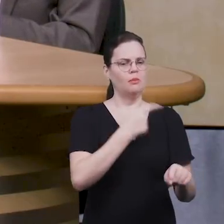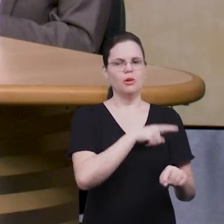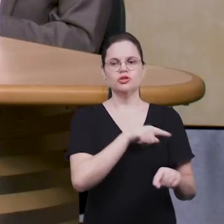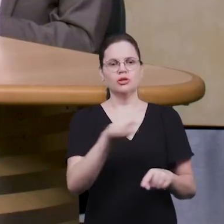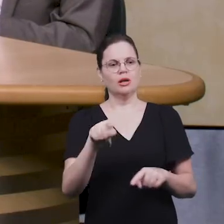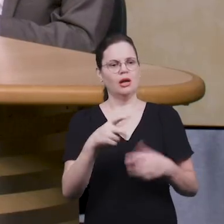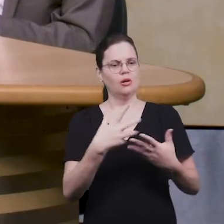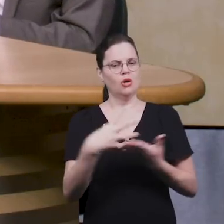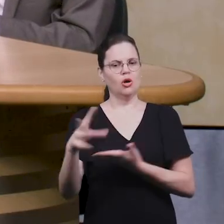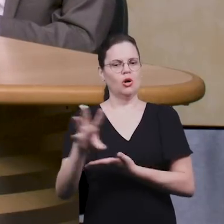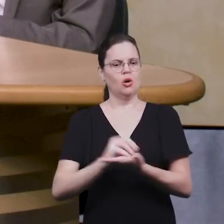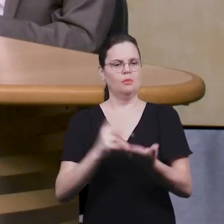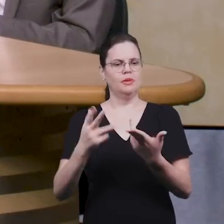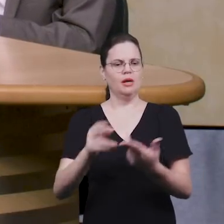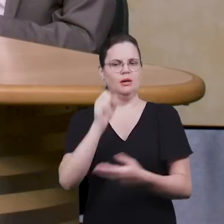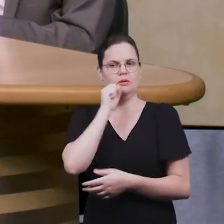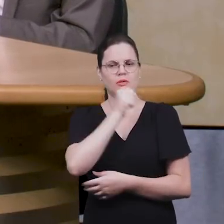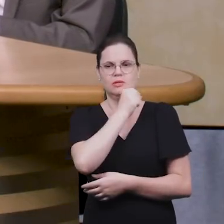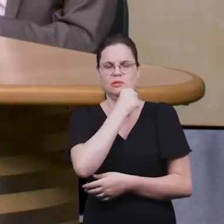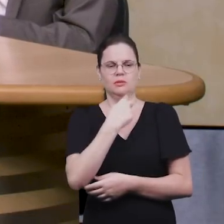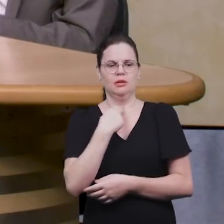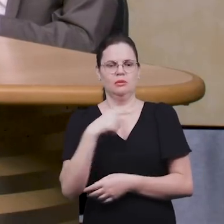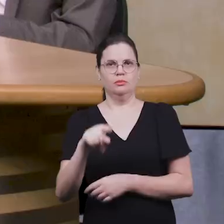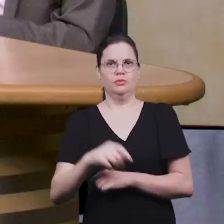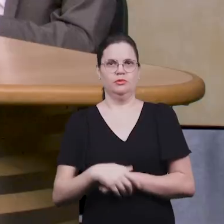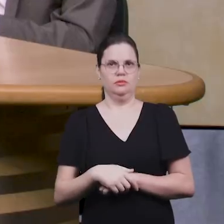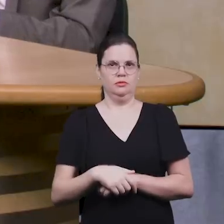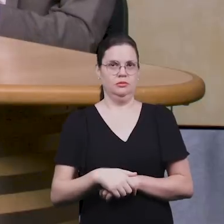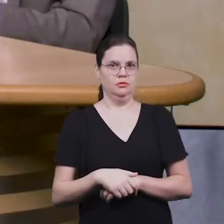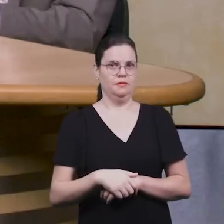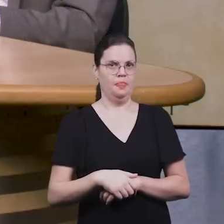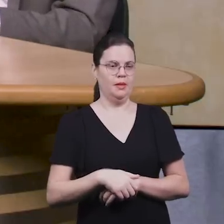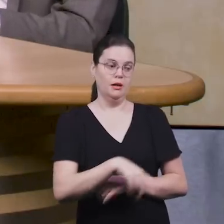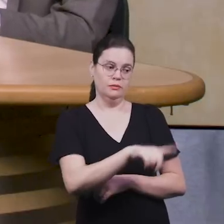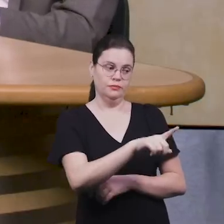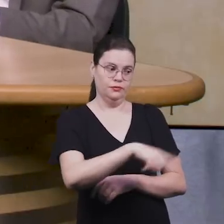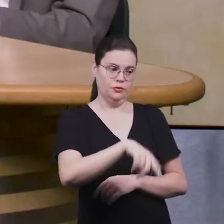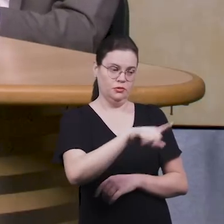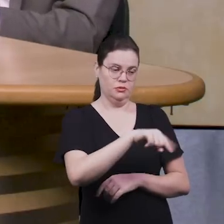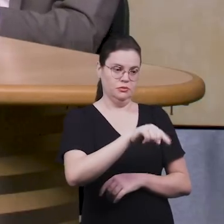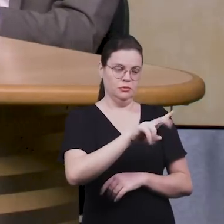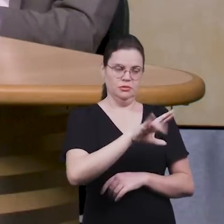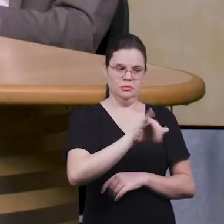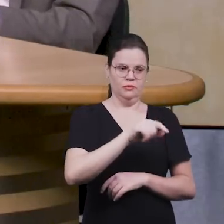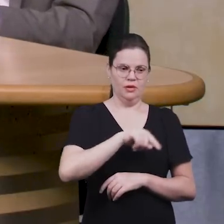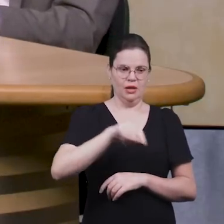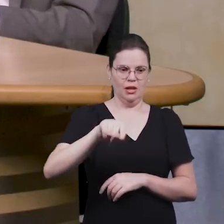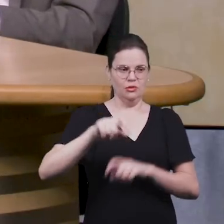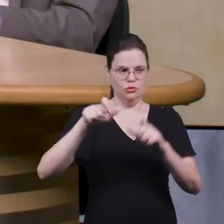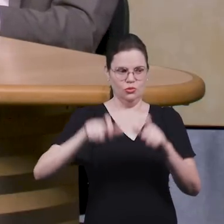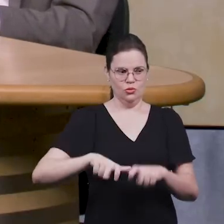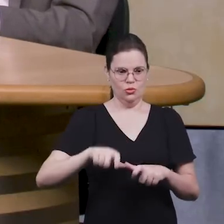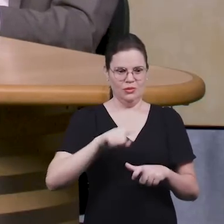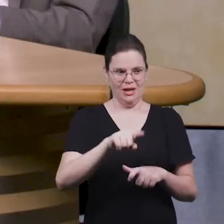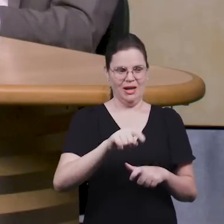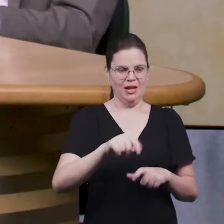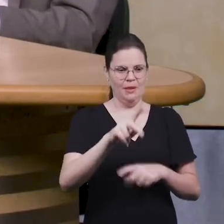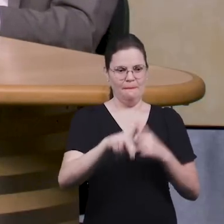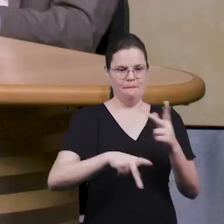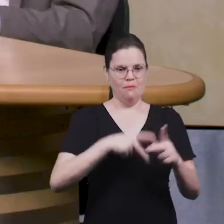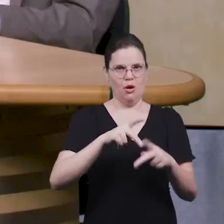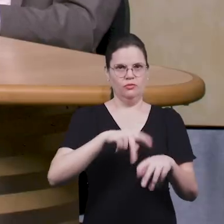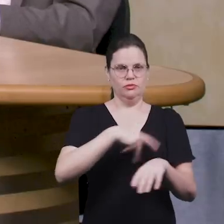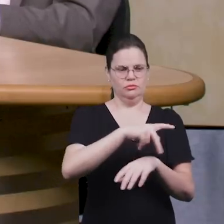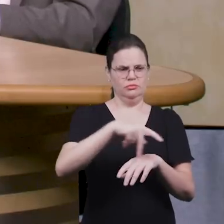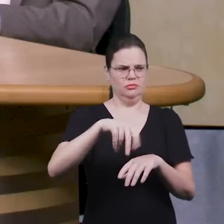dos samaritanos. Quando Jesus diz: olha, vocês não vão tomar o caminho dos